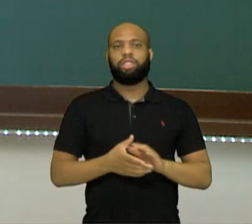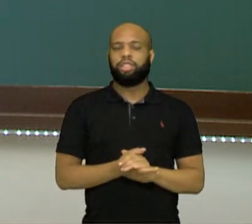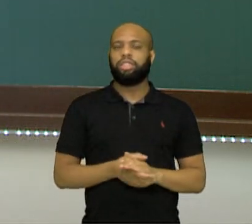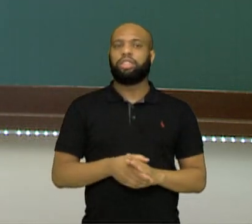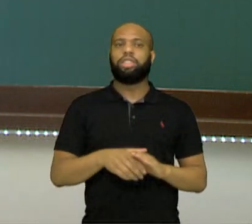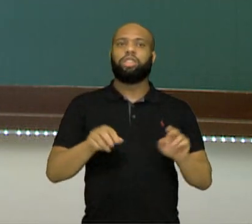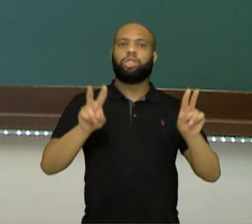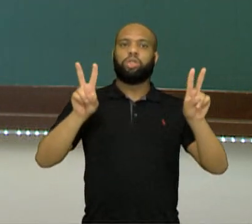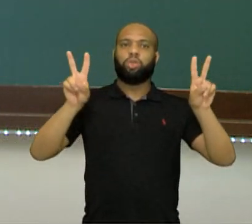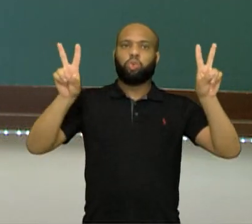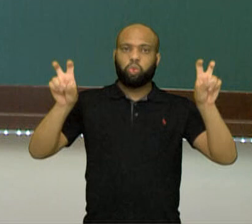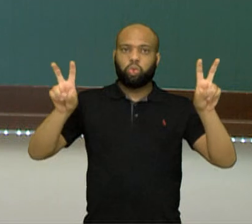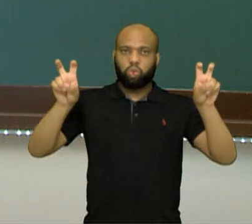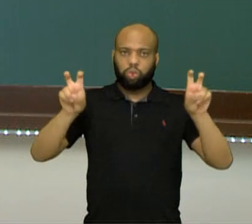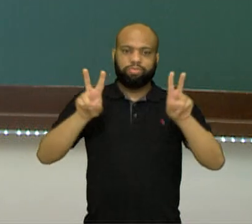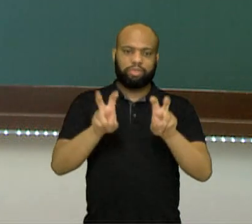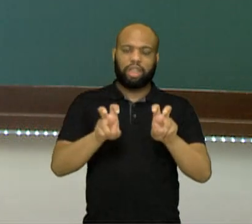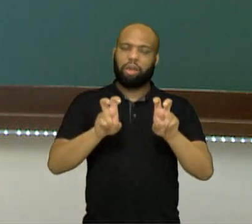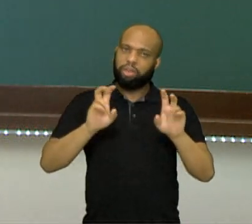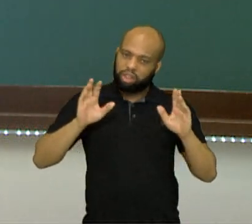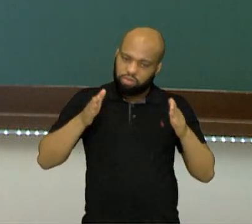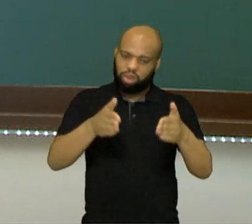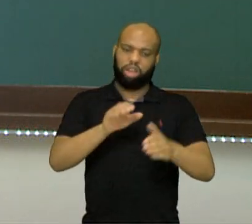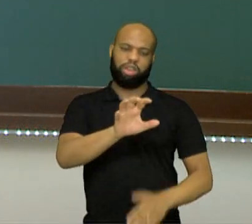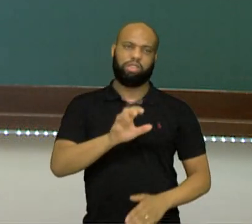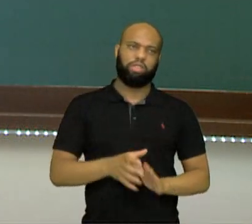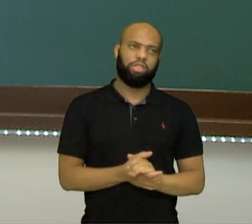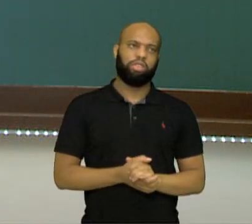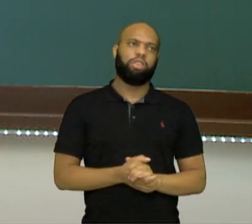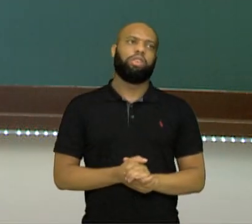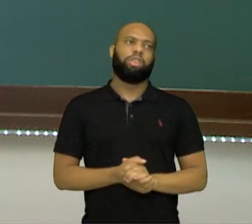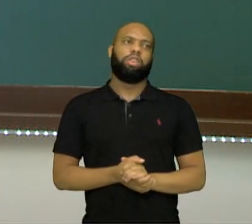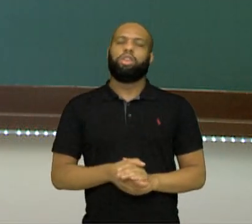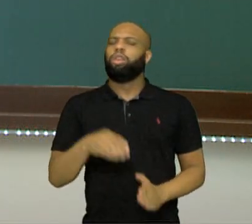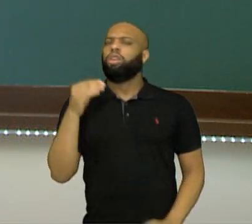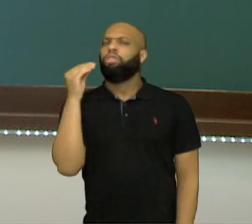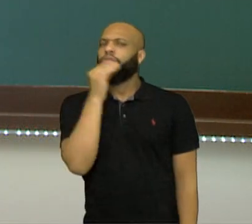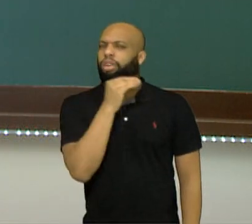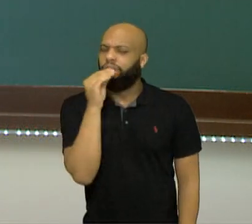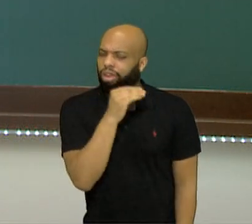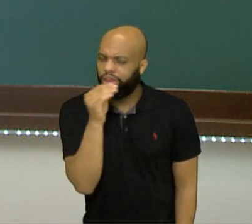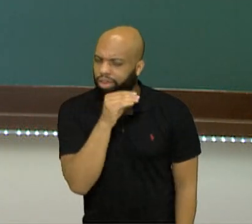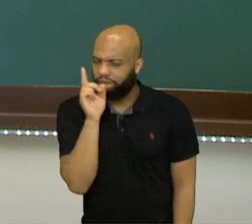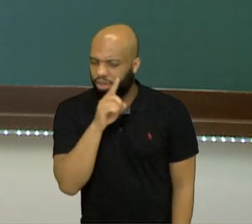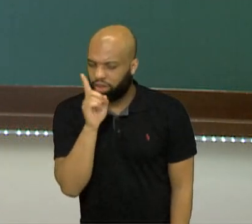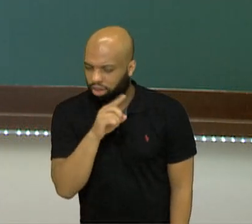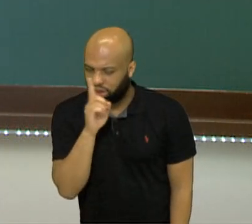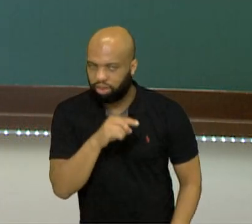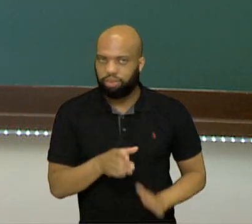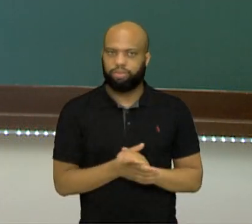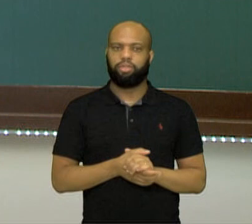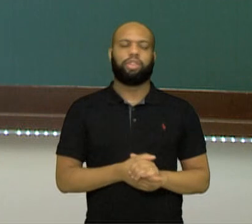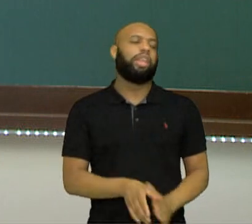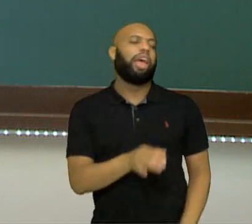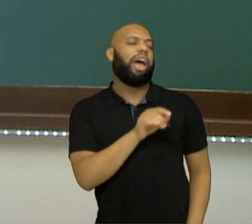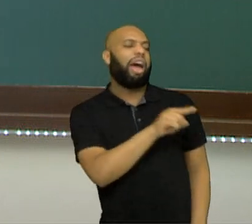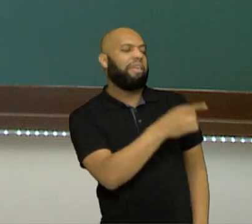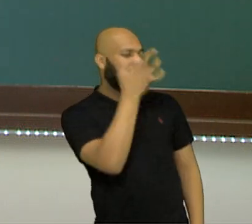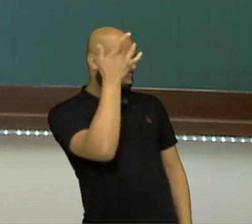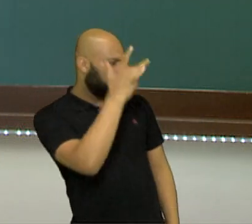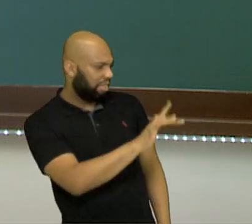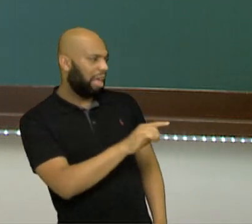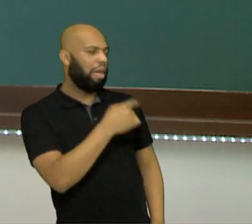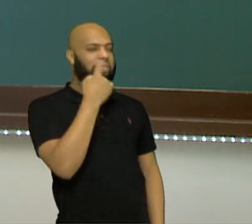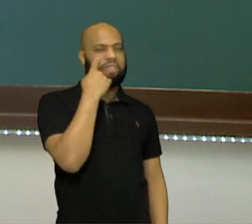o assunto, o texto em si. Então, ele é muito falho, né? Mas também você não sabe de nada, mas também,